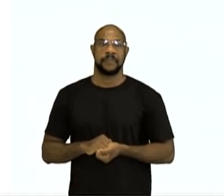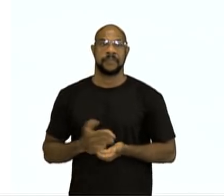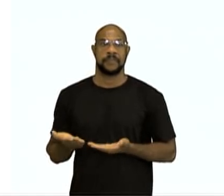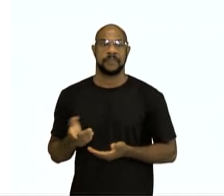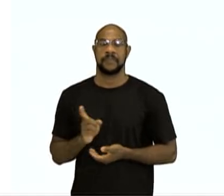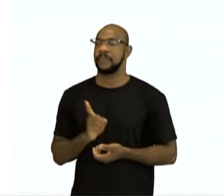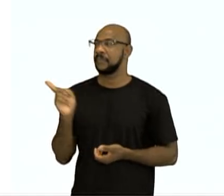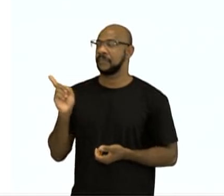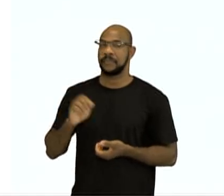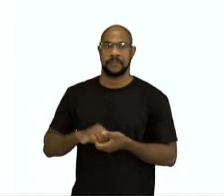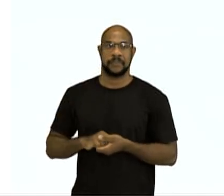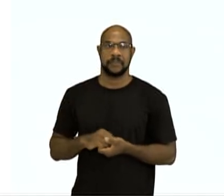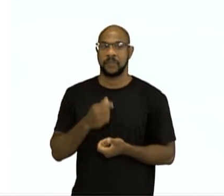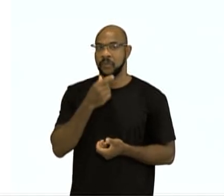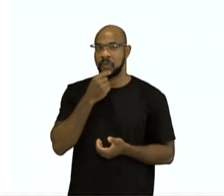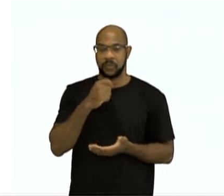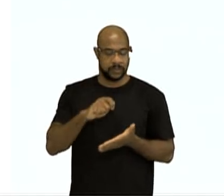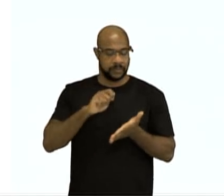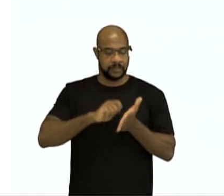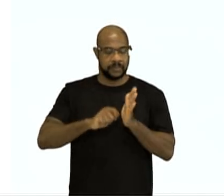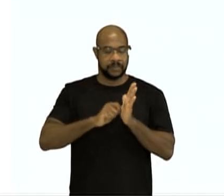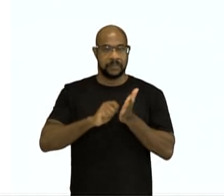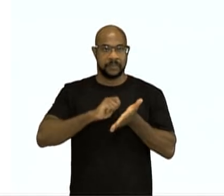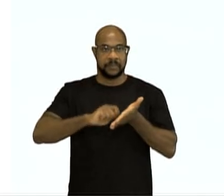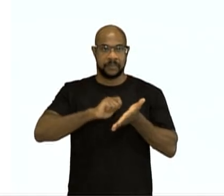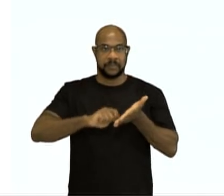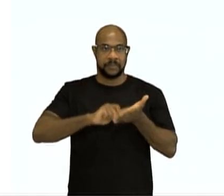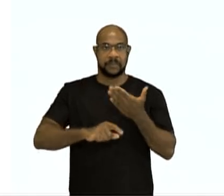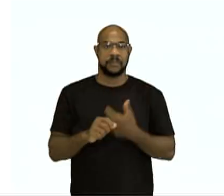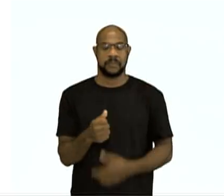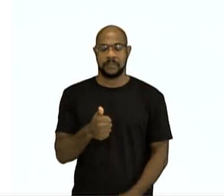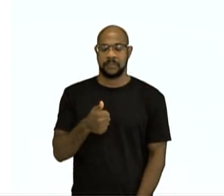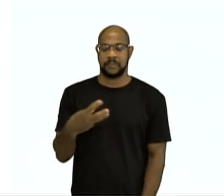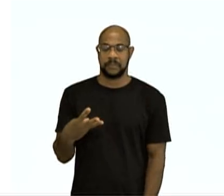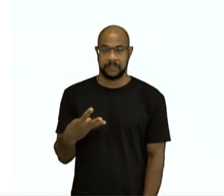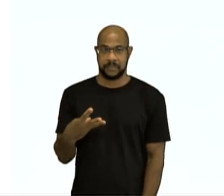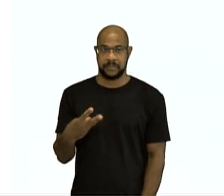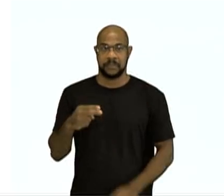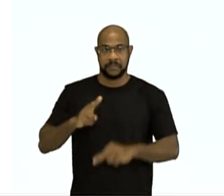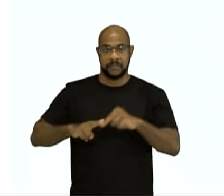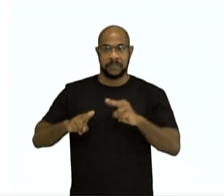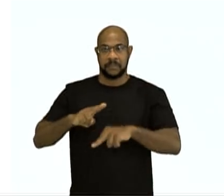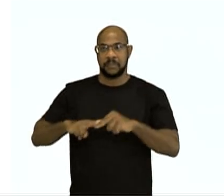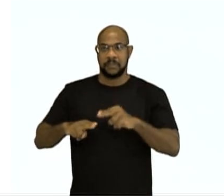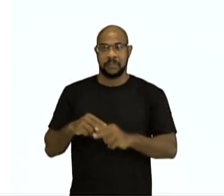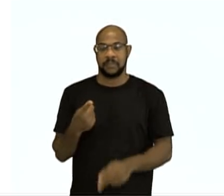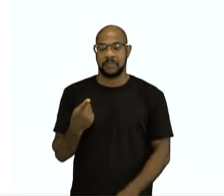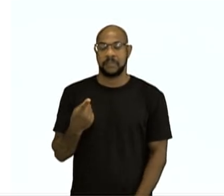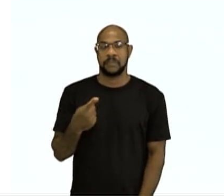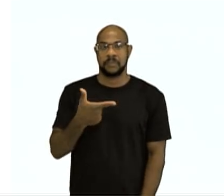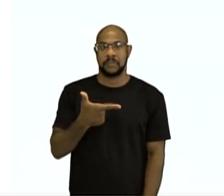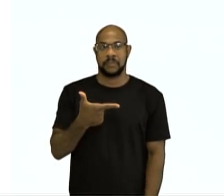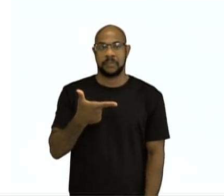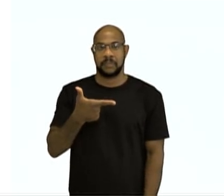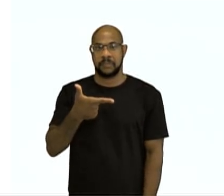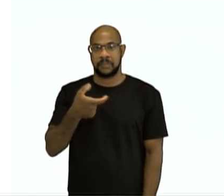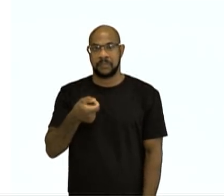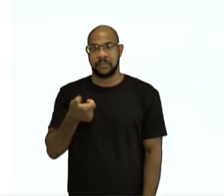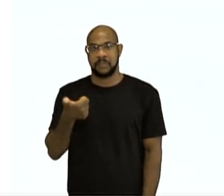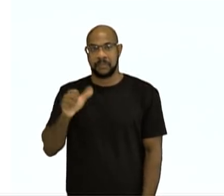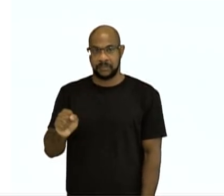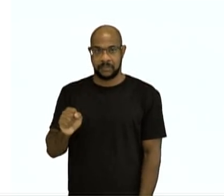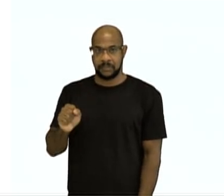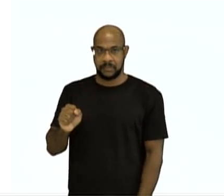escrita por Hamza Handel. No dia 13 de junho de 2018, às 2h36 da tarde,